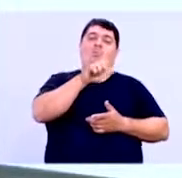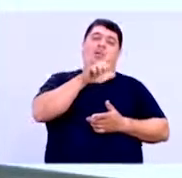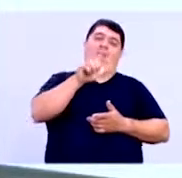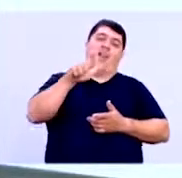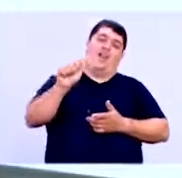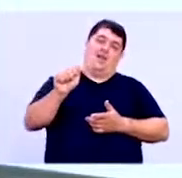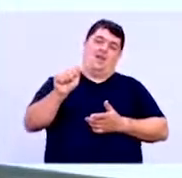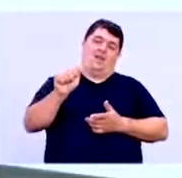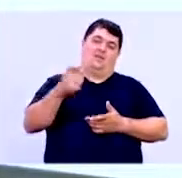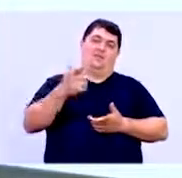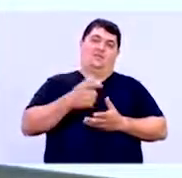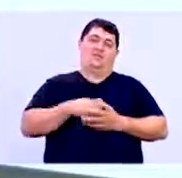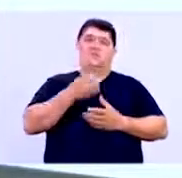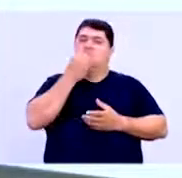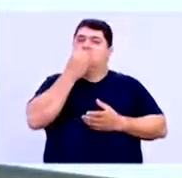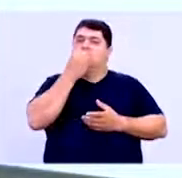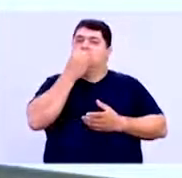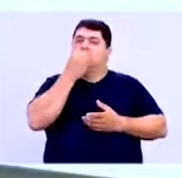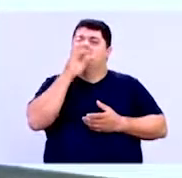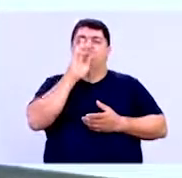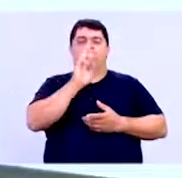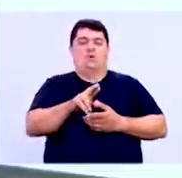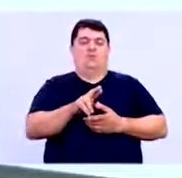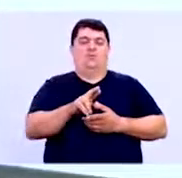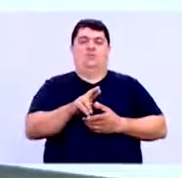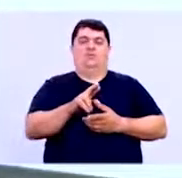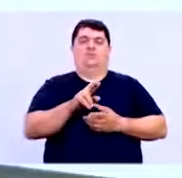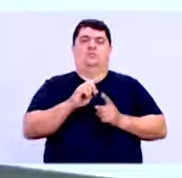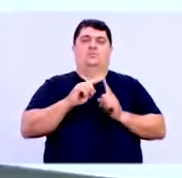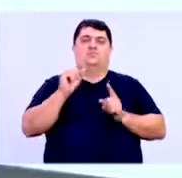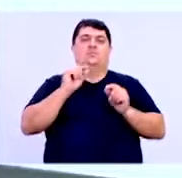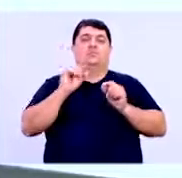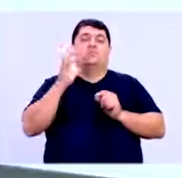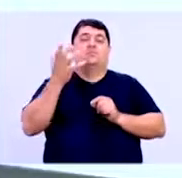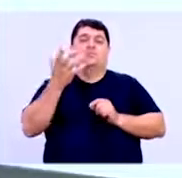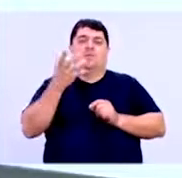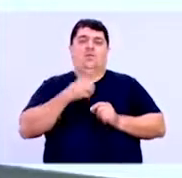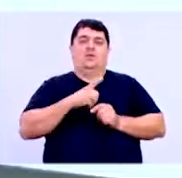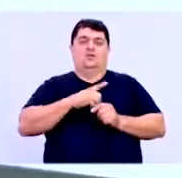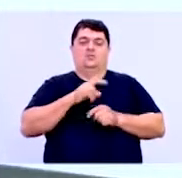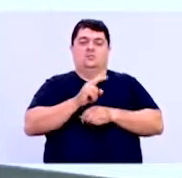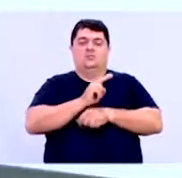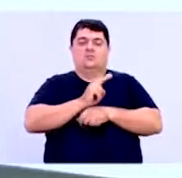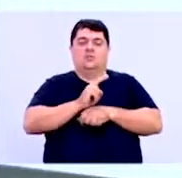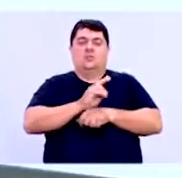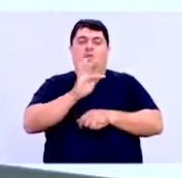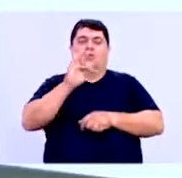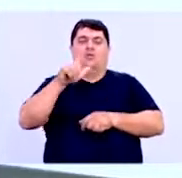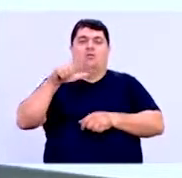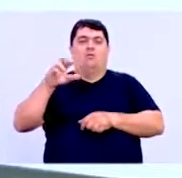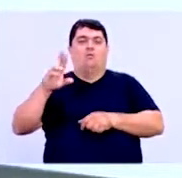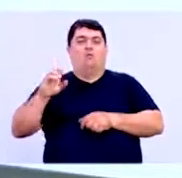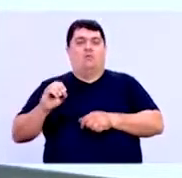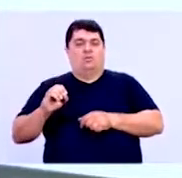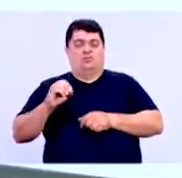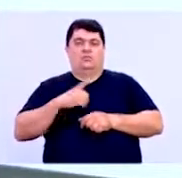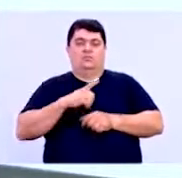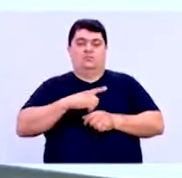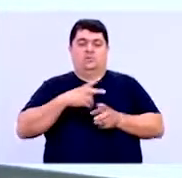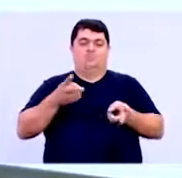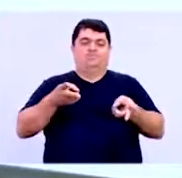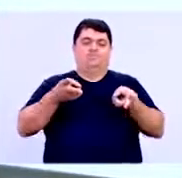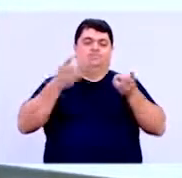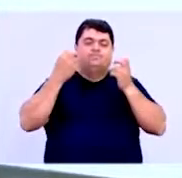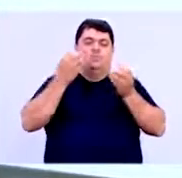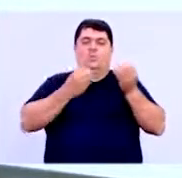É, excelente sua resposta. O que acontece quando a gente está fazendo esse controle de fluxo de caixa? Além de você estar tendo a percepção